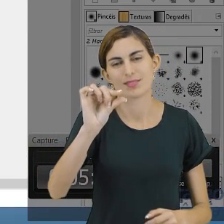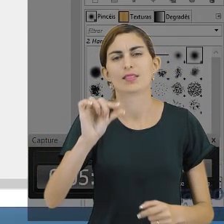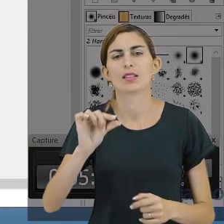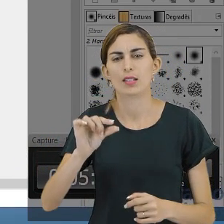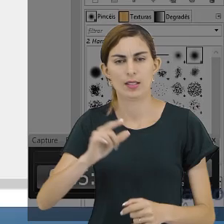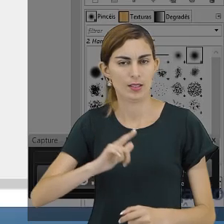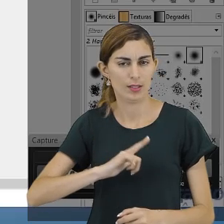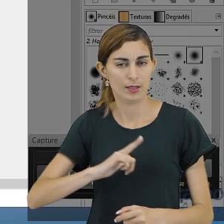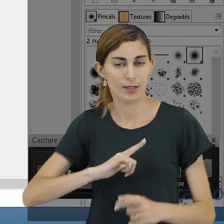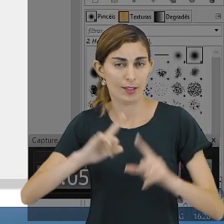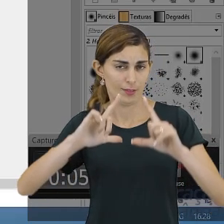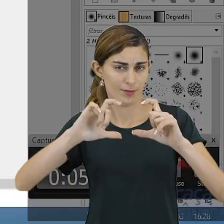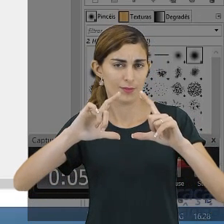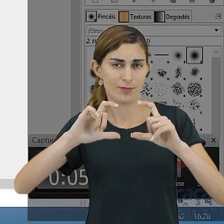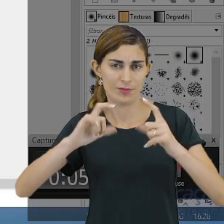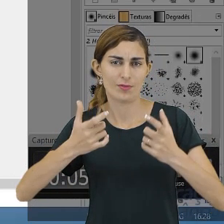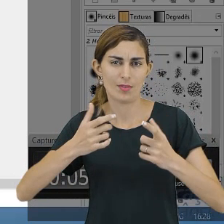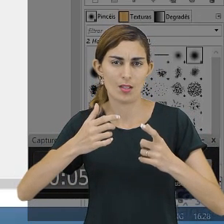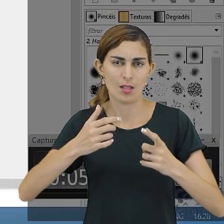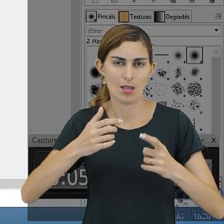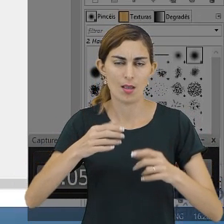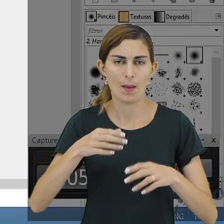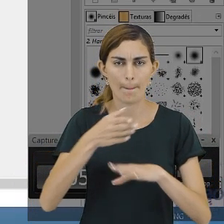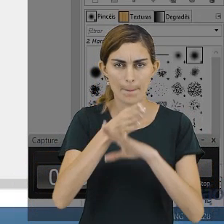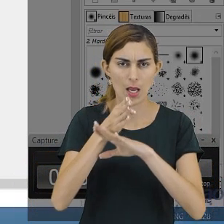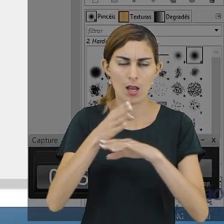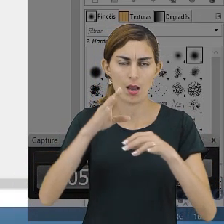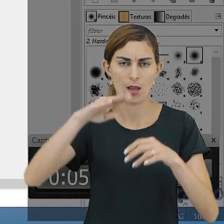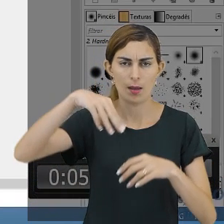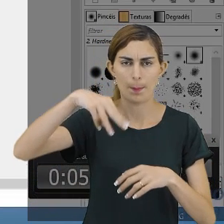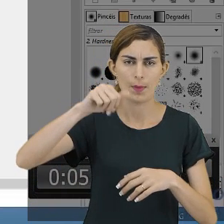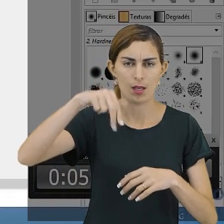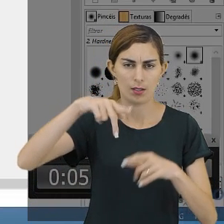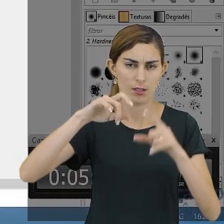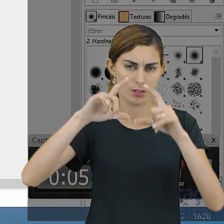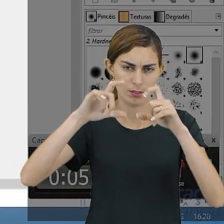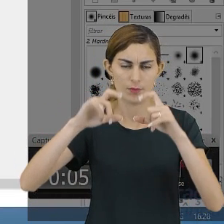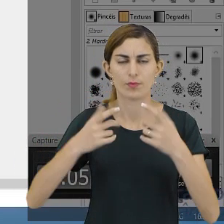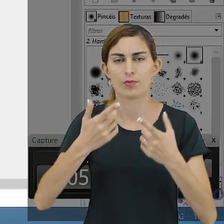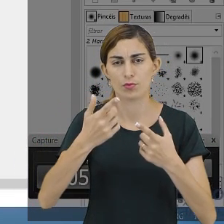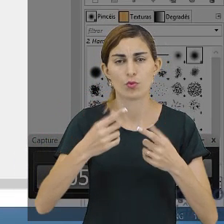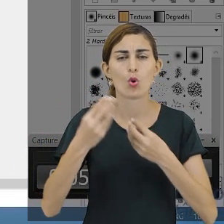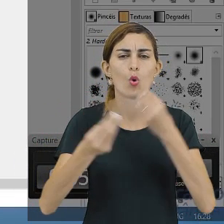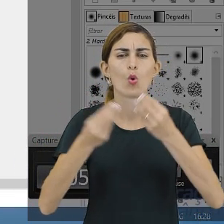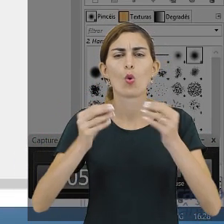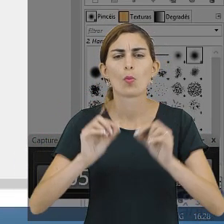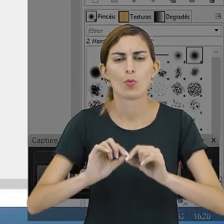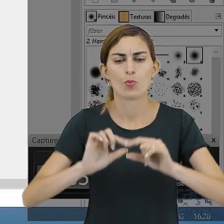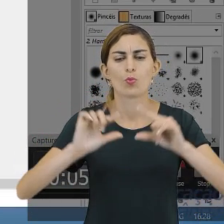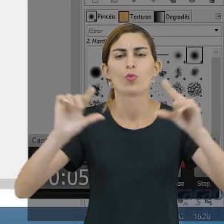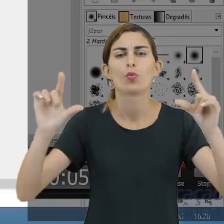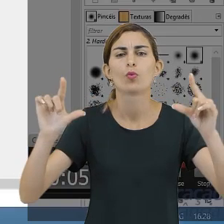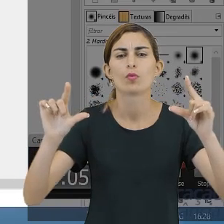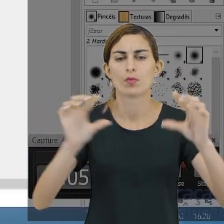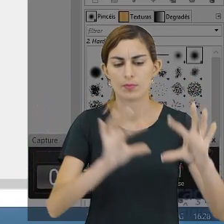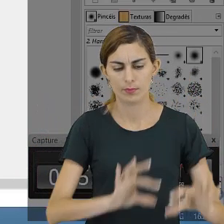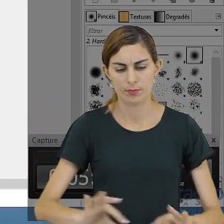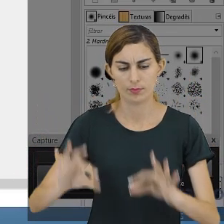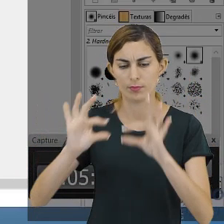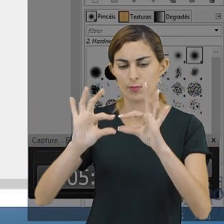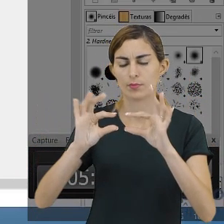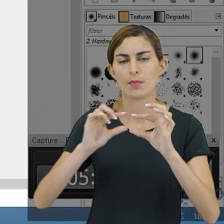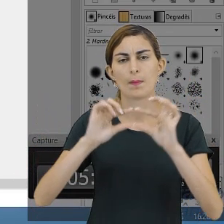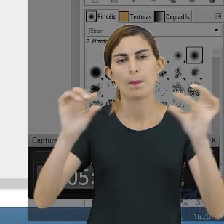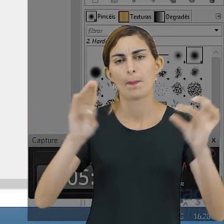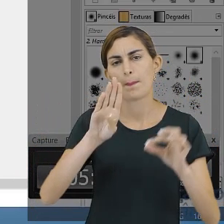Então nós temos aqui a nossa máquina fotográfica. Como é que eu faço para passar essa máquina fotográfica aqui para aquela imagem do nosso banner?